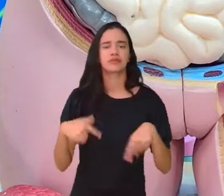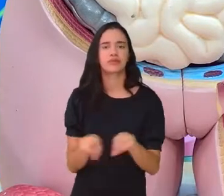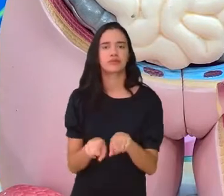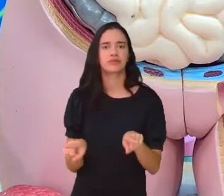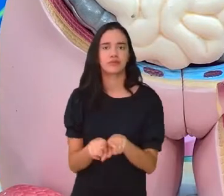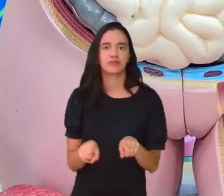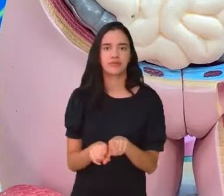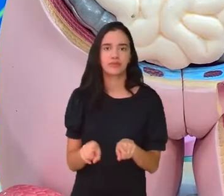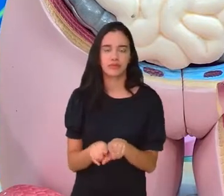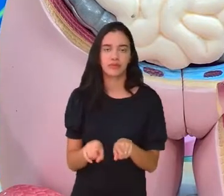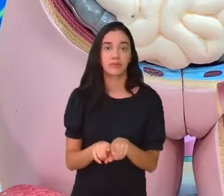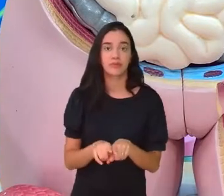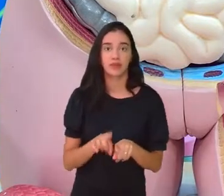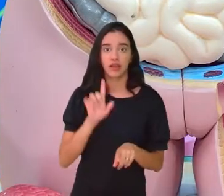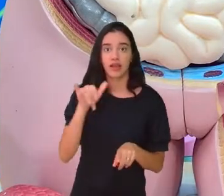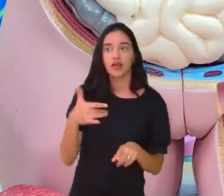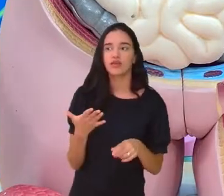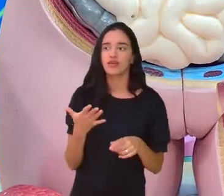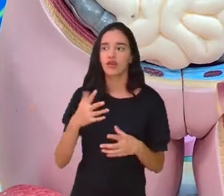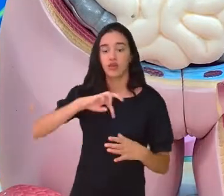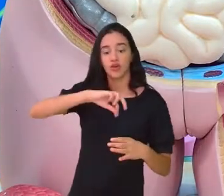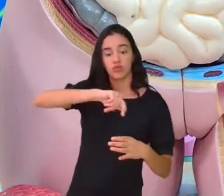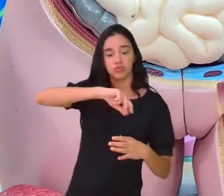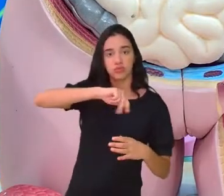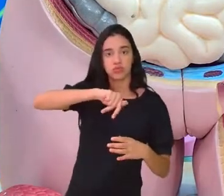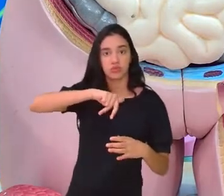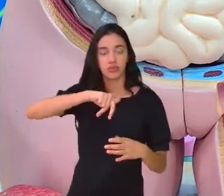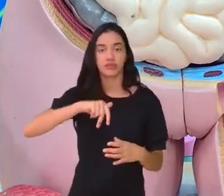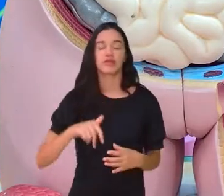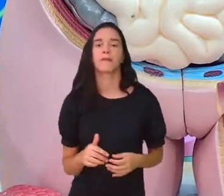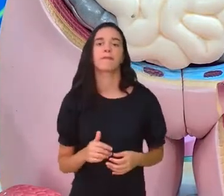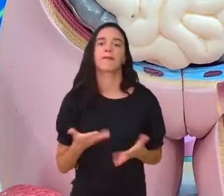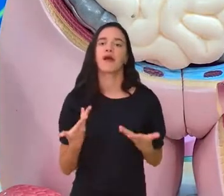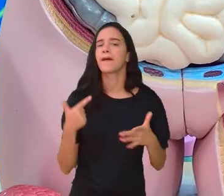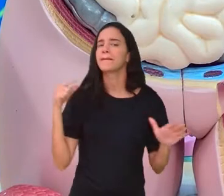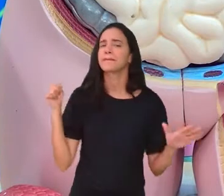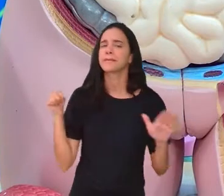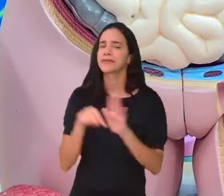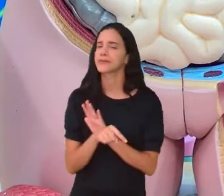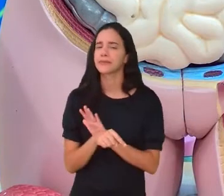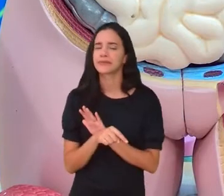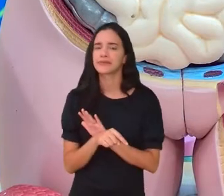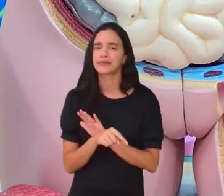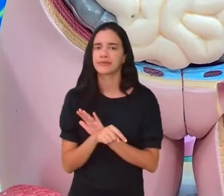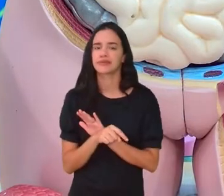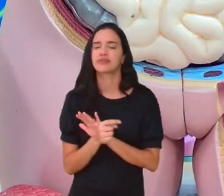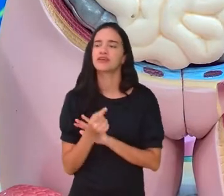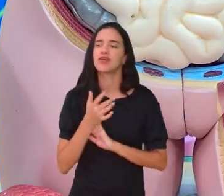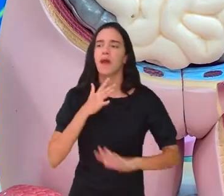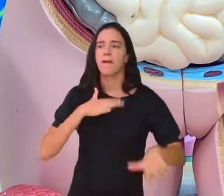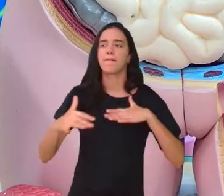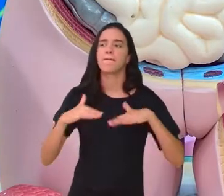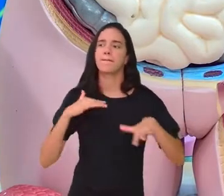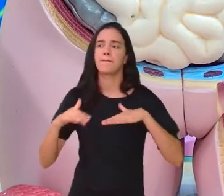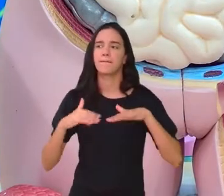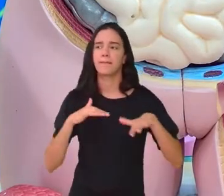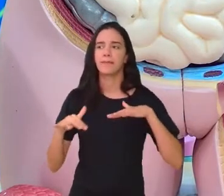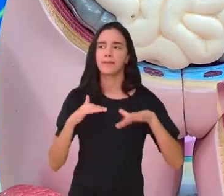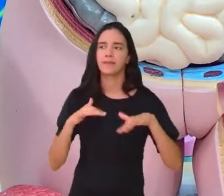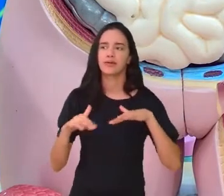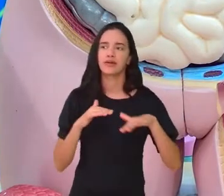colocar na parte de baixo, fechando. E aí, gente, a minha perguntinha, esse movimento que eu vou fazer